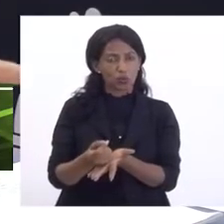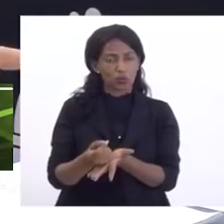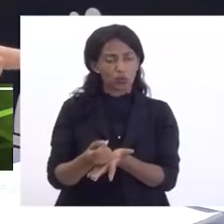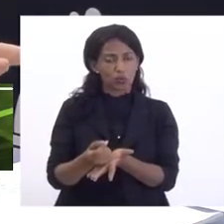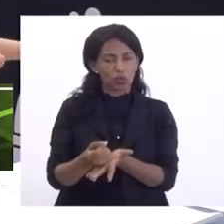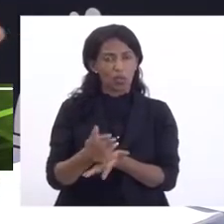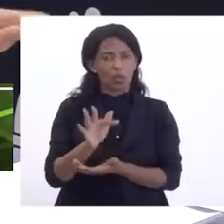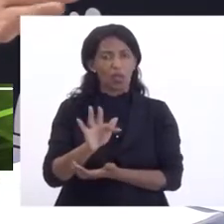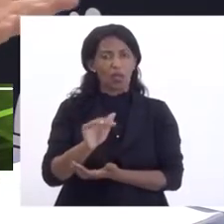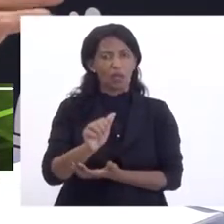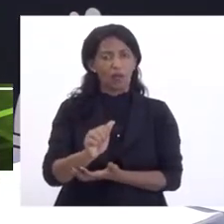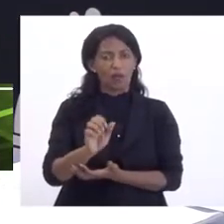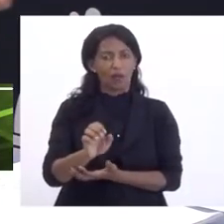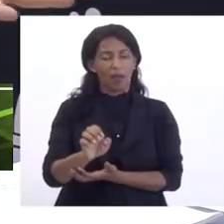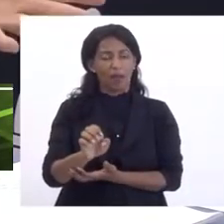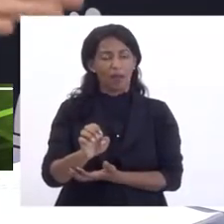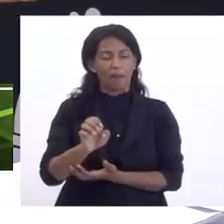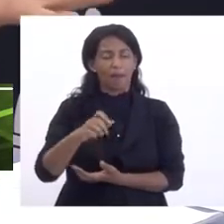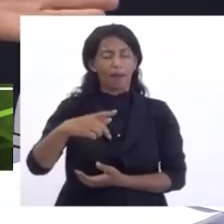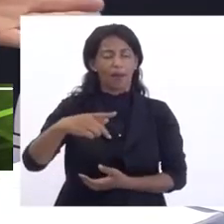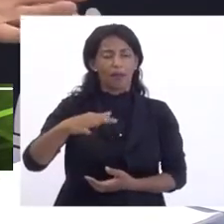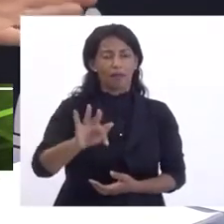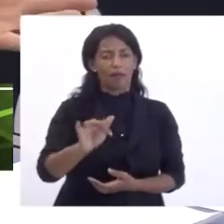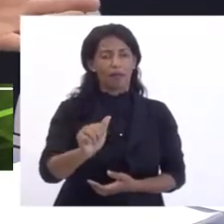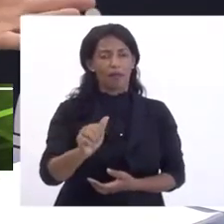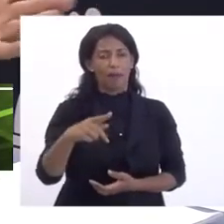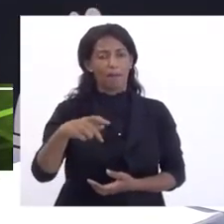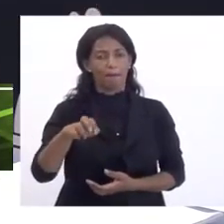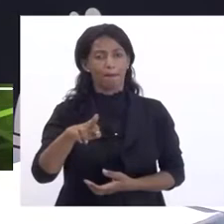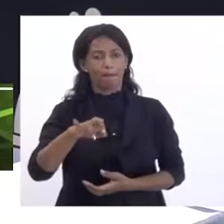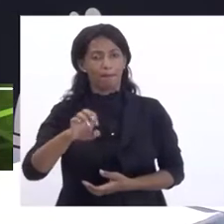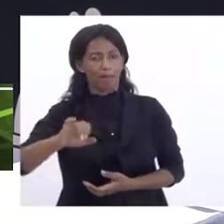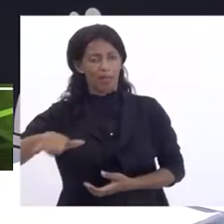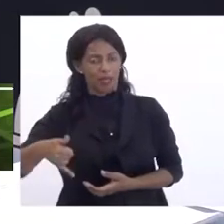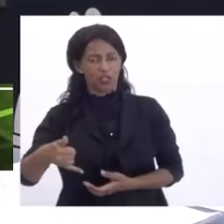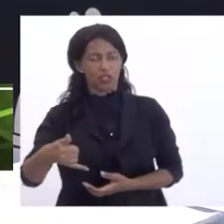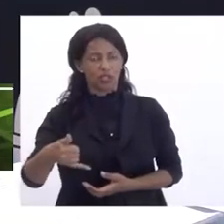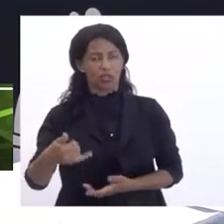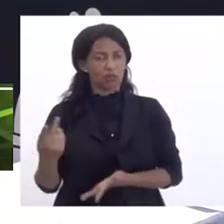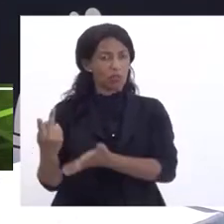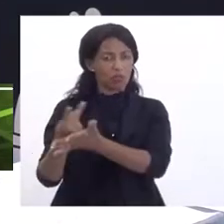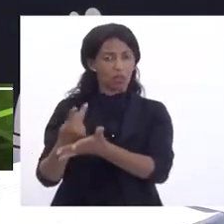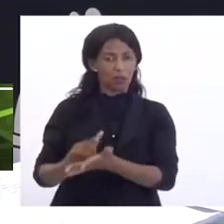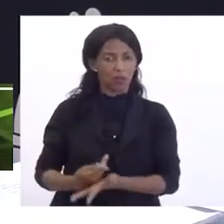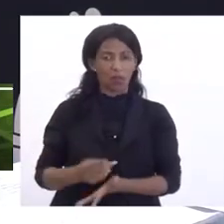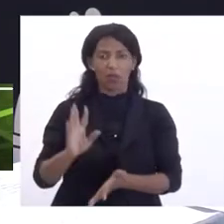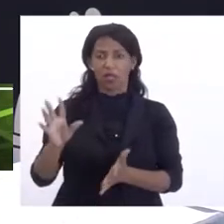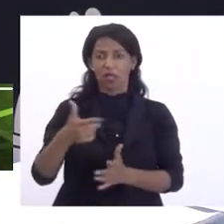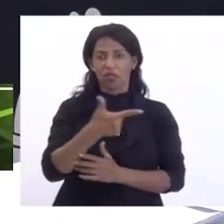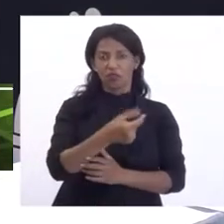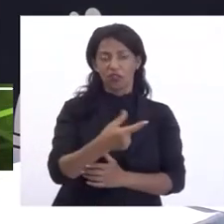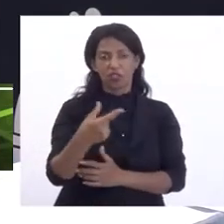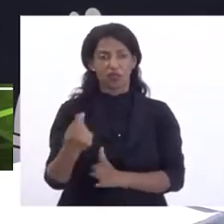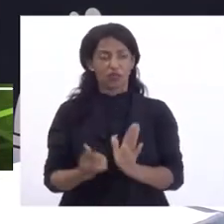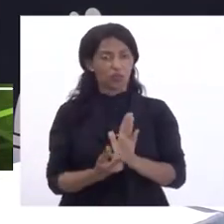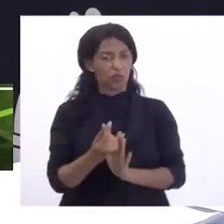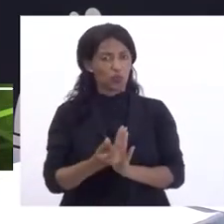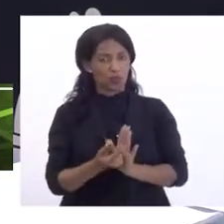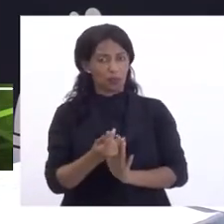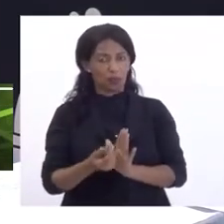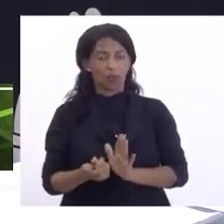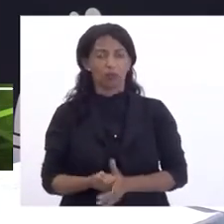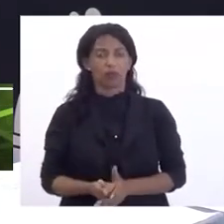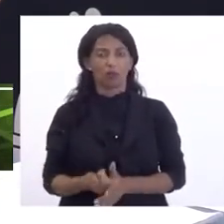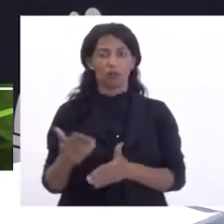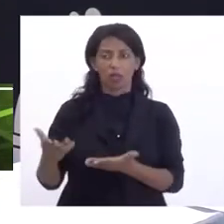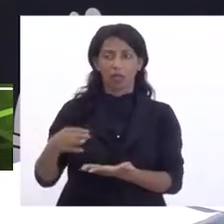da FAPERJ, de 30%, porque é preceito constitucional. E nem no orçamento 2020 o deputado Márcio Canella